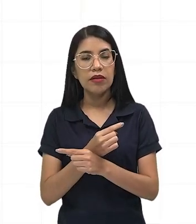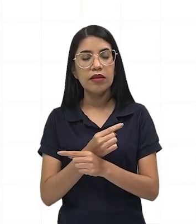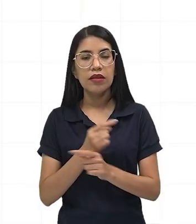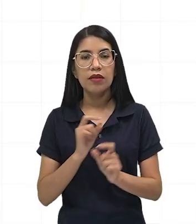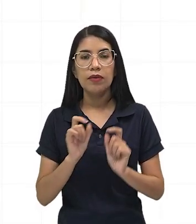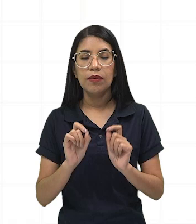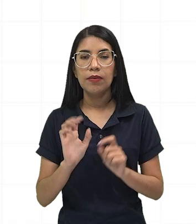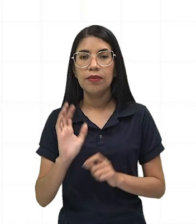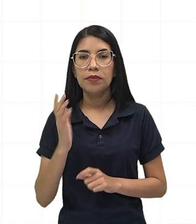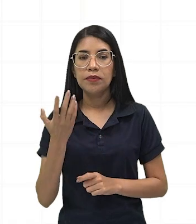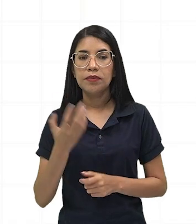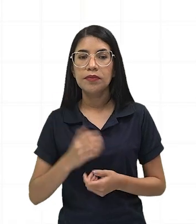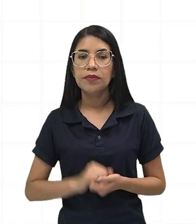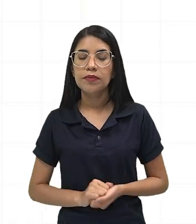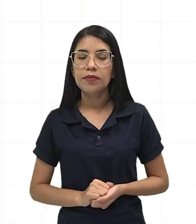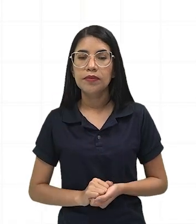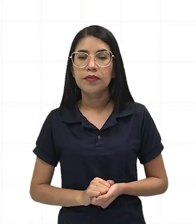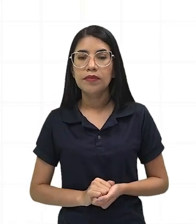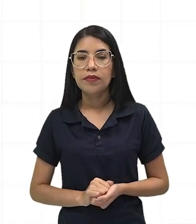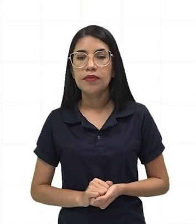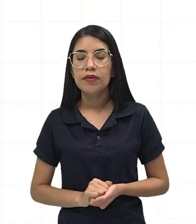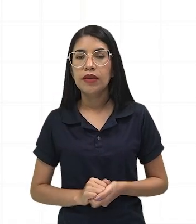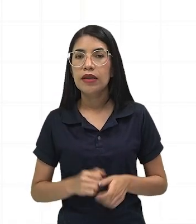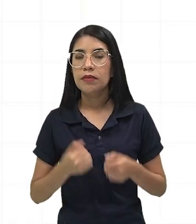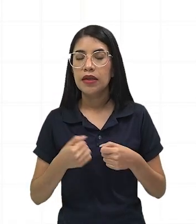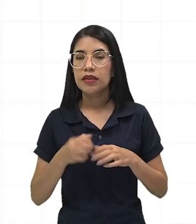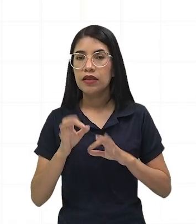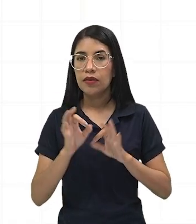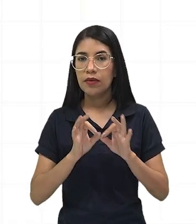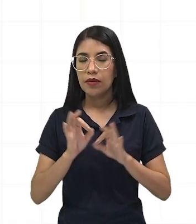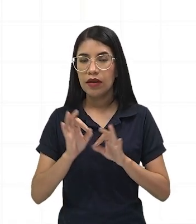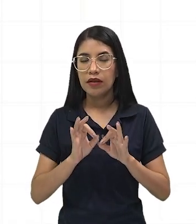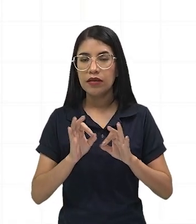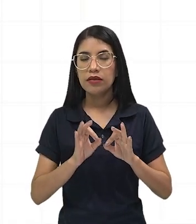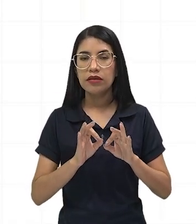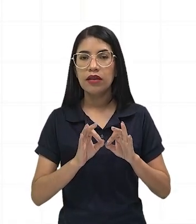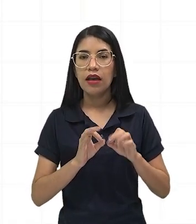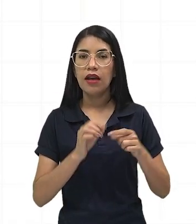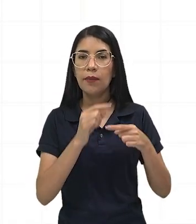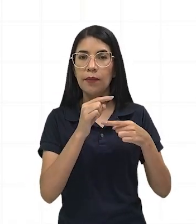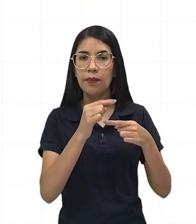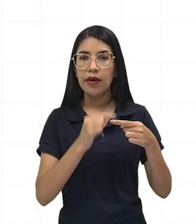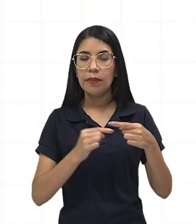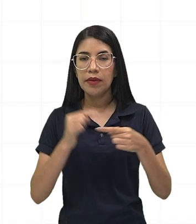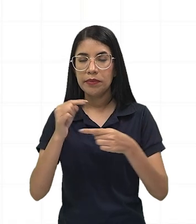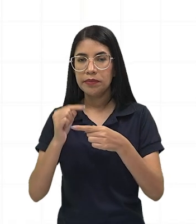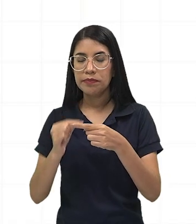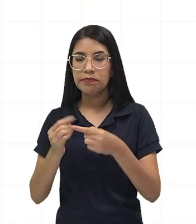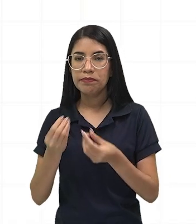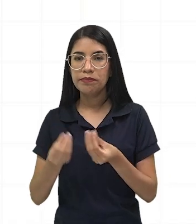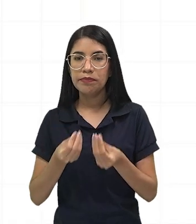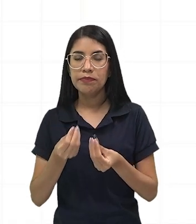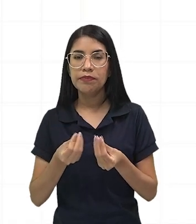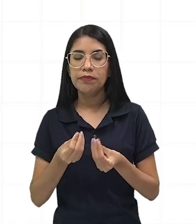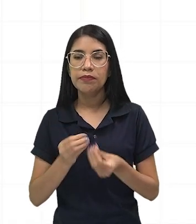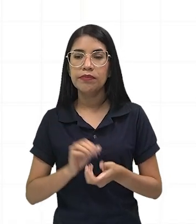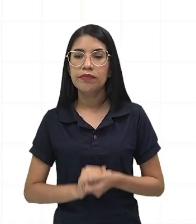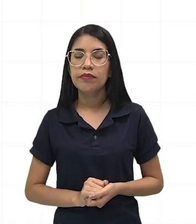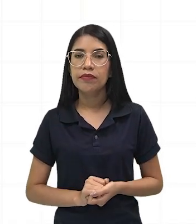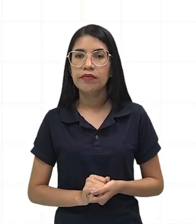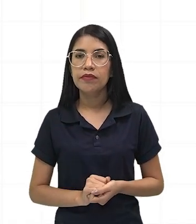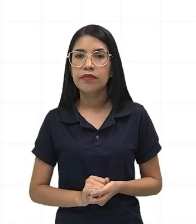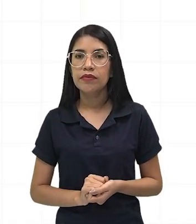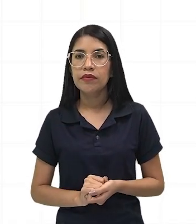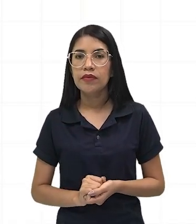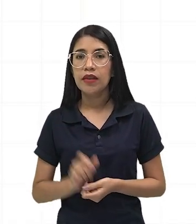inversamente proporcionais, deve-se montar a proporção. E olha aqui qual é o